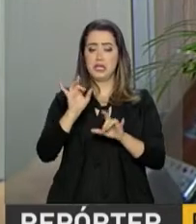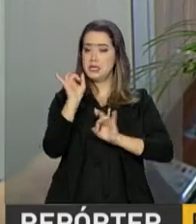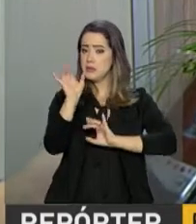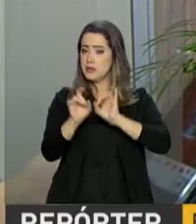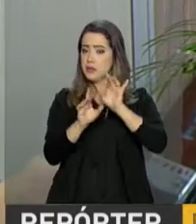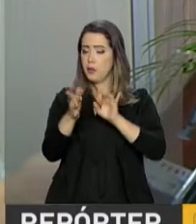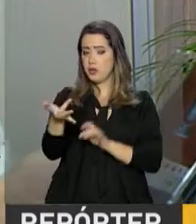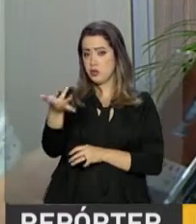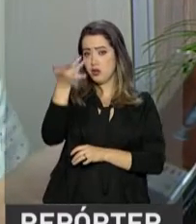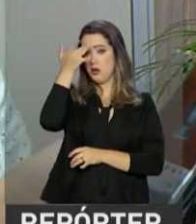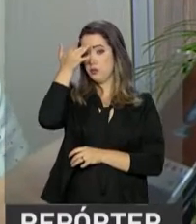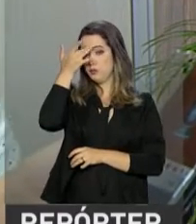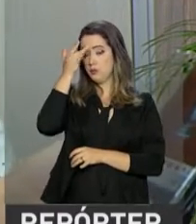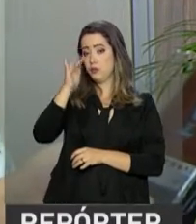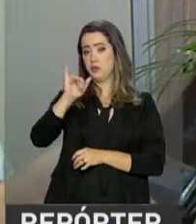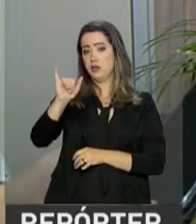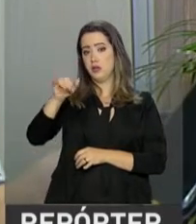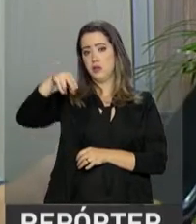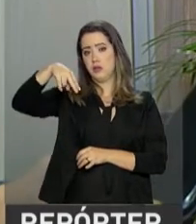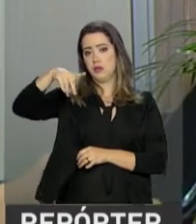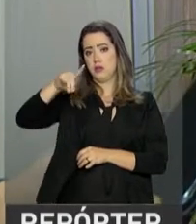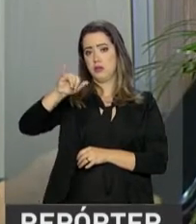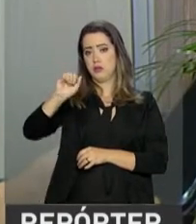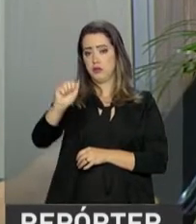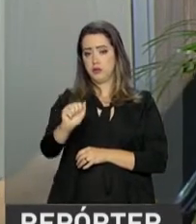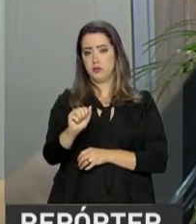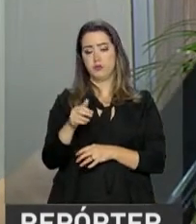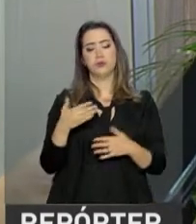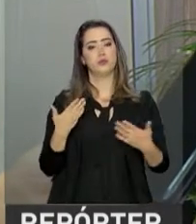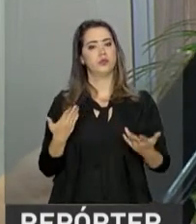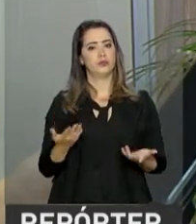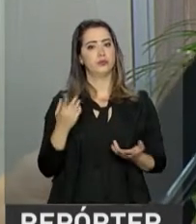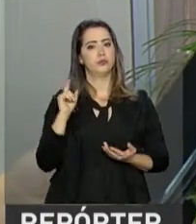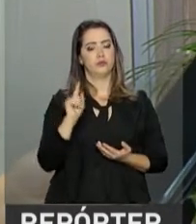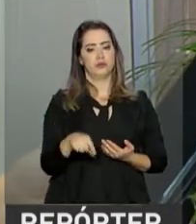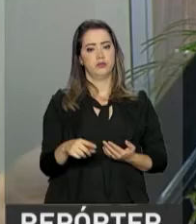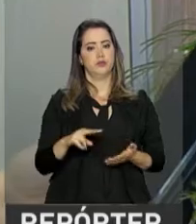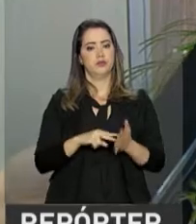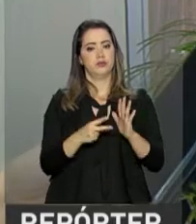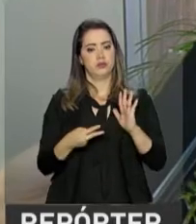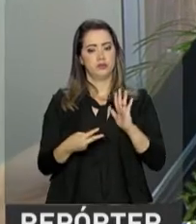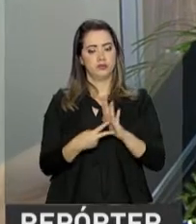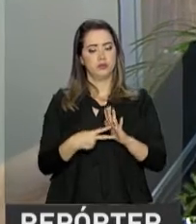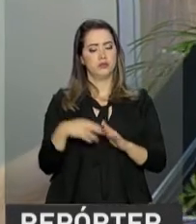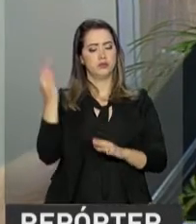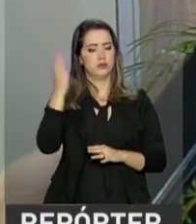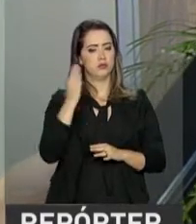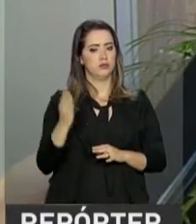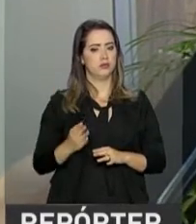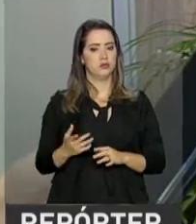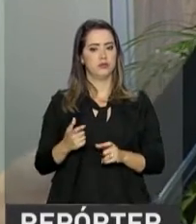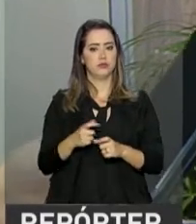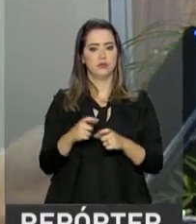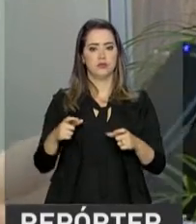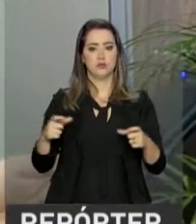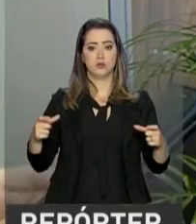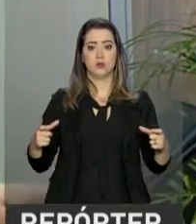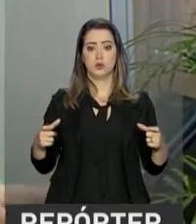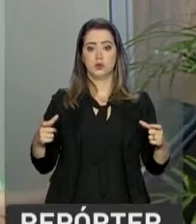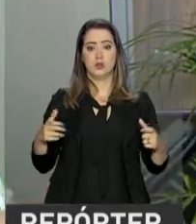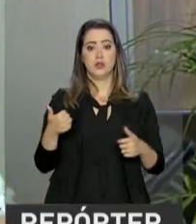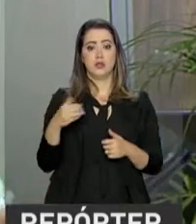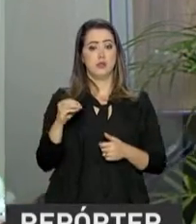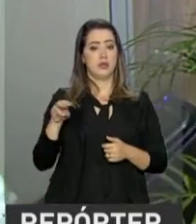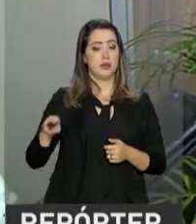em torno de 30 milhões de toneladas aí nos próximos 20 30 anos então isso significa no brasil uma área de entorno de 10 milhões de